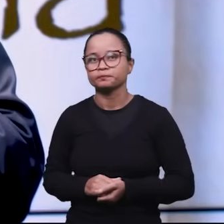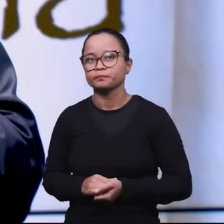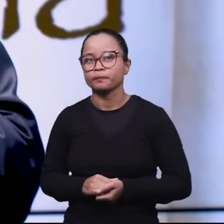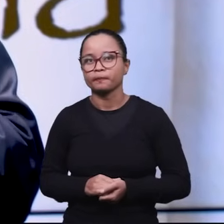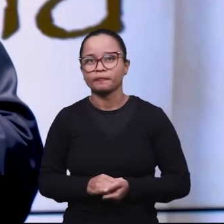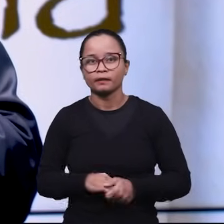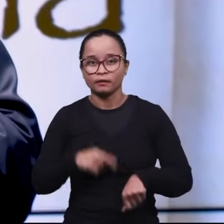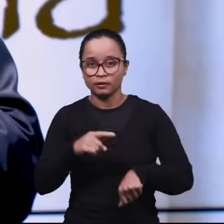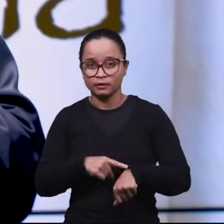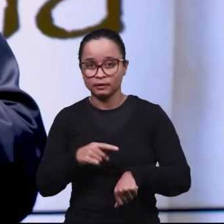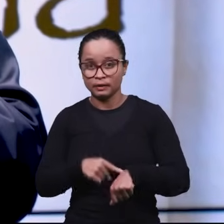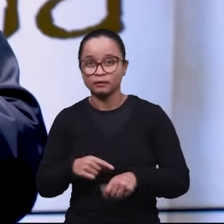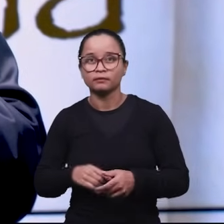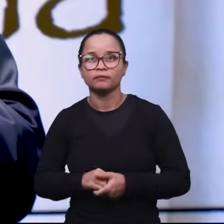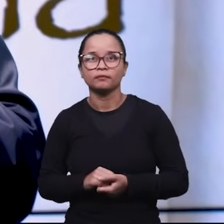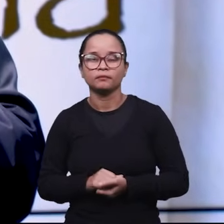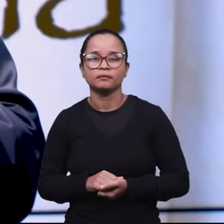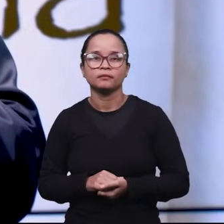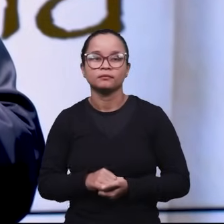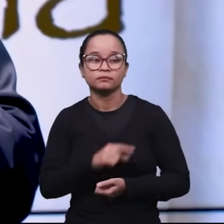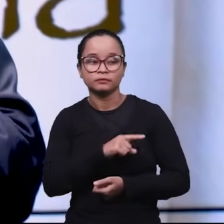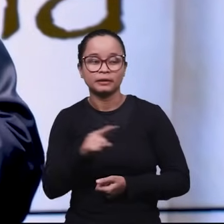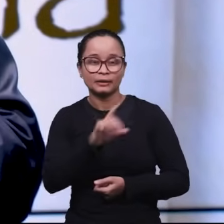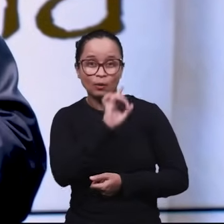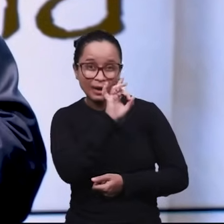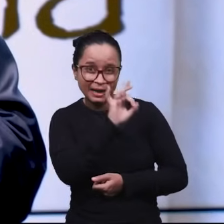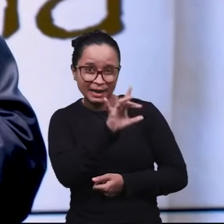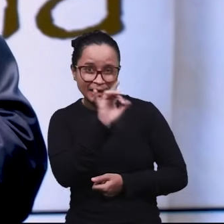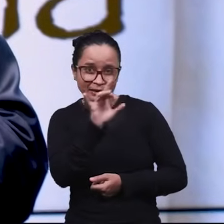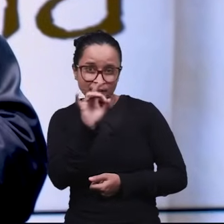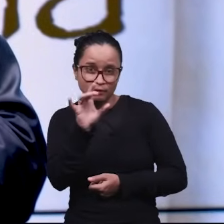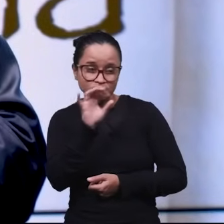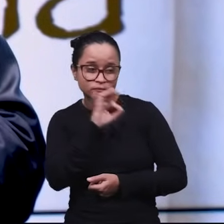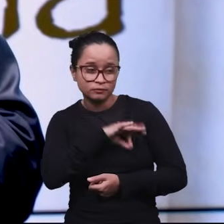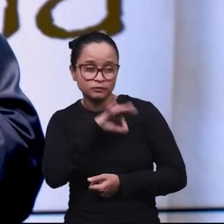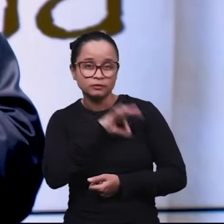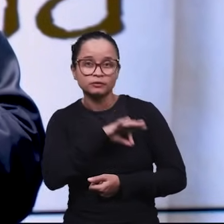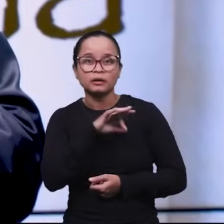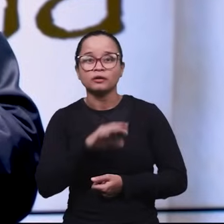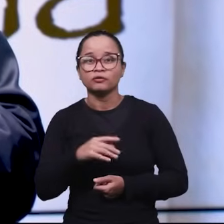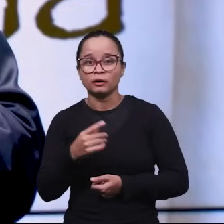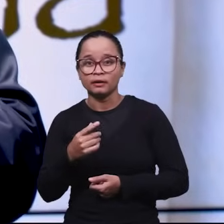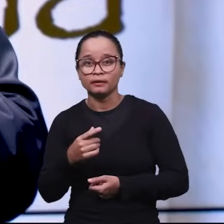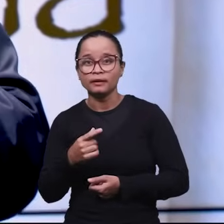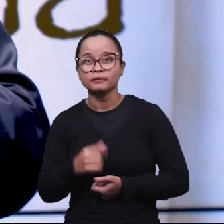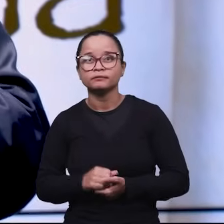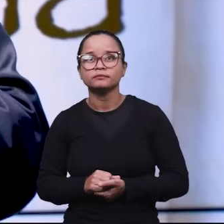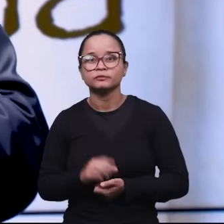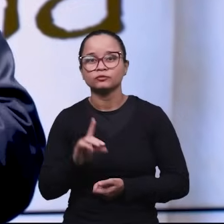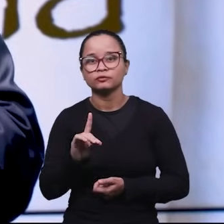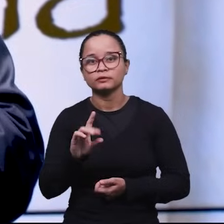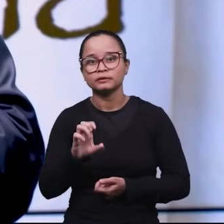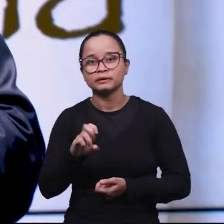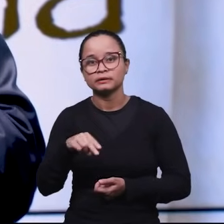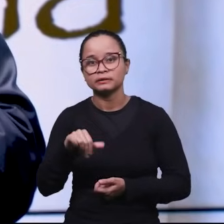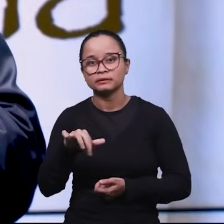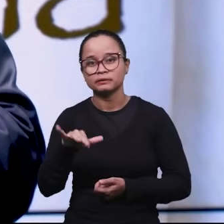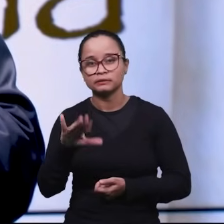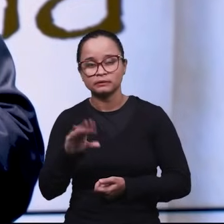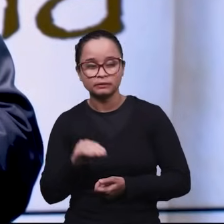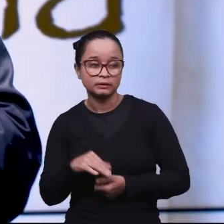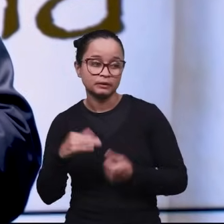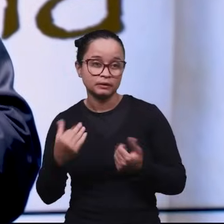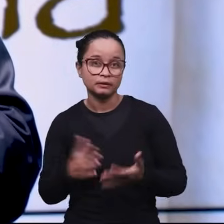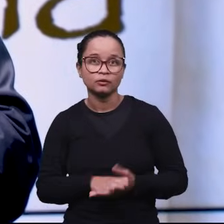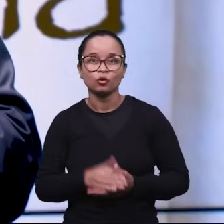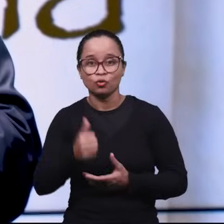hora 1/10, recebeu cada um deles um denário. Mas, no momento do pagamento, os